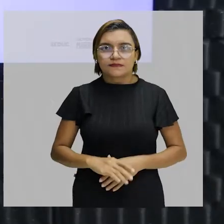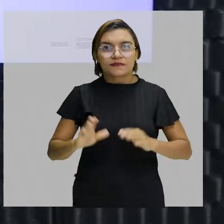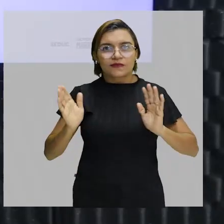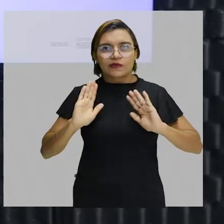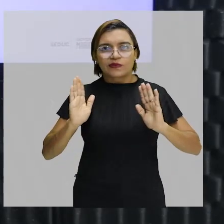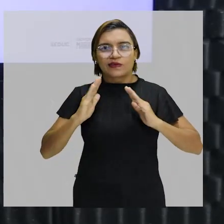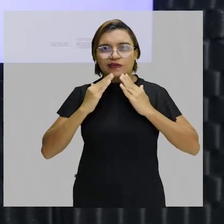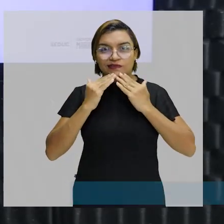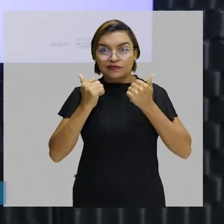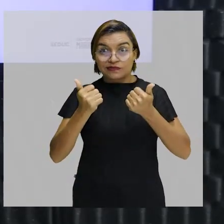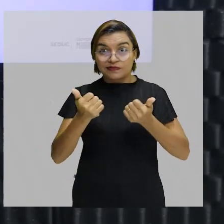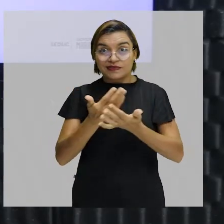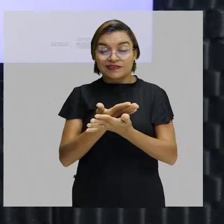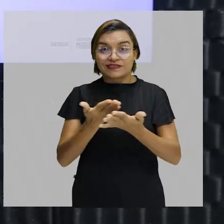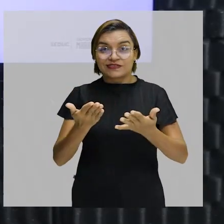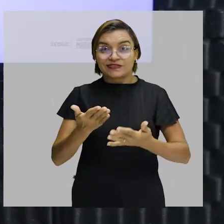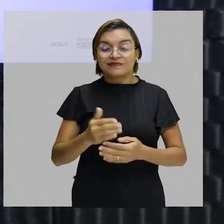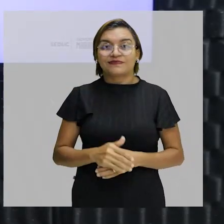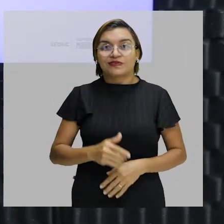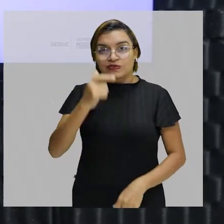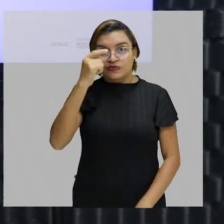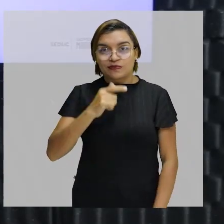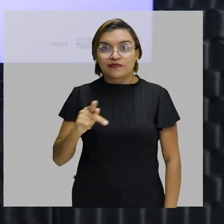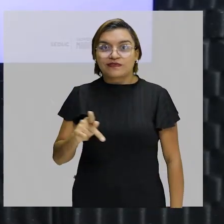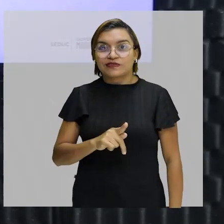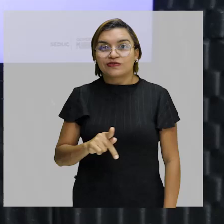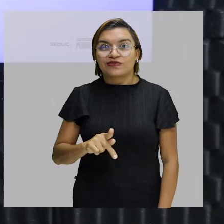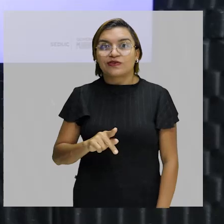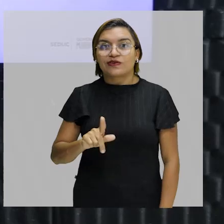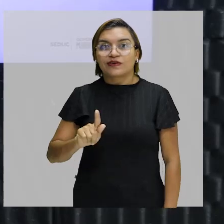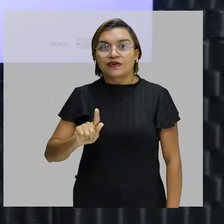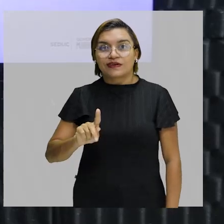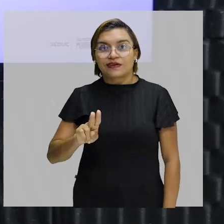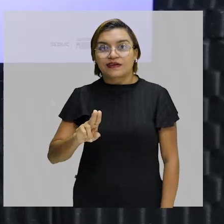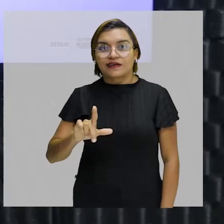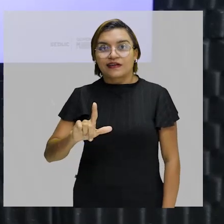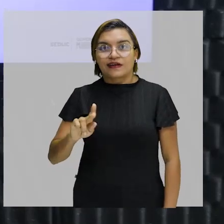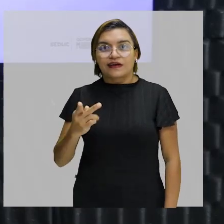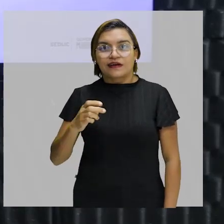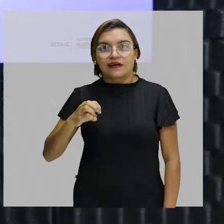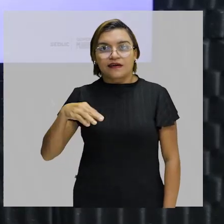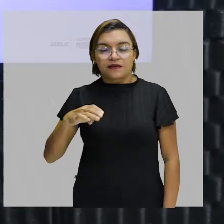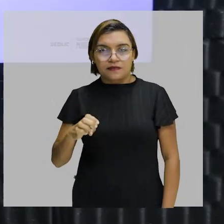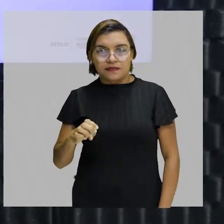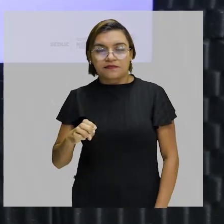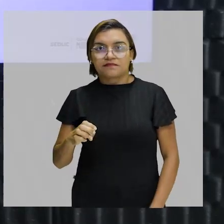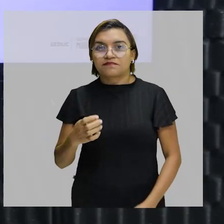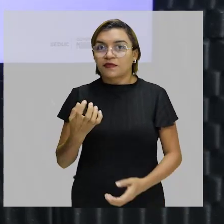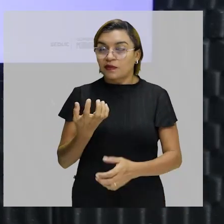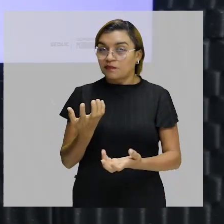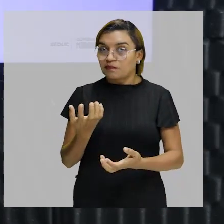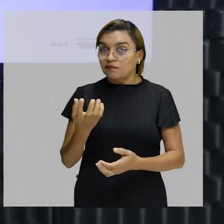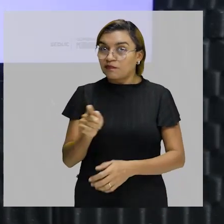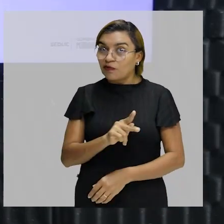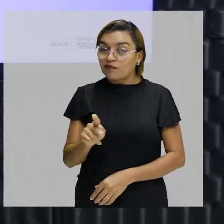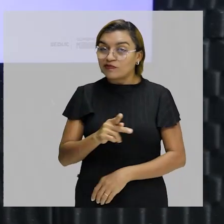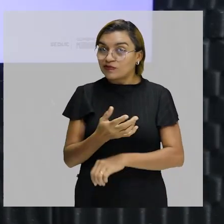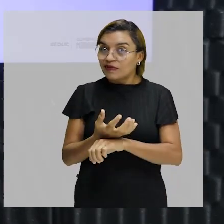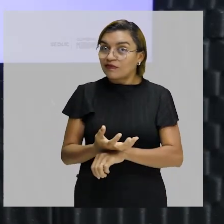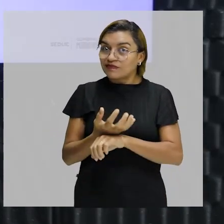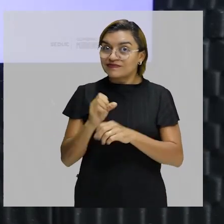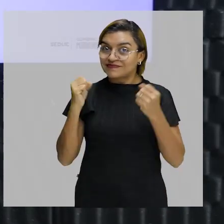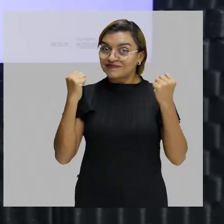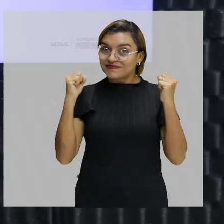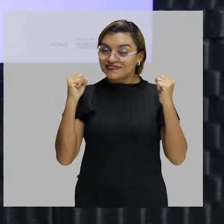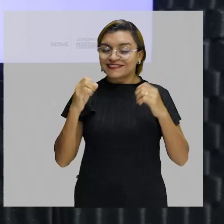Olá, galerinha, tudo bem com vocês? Guilherme Campos aqui, professor de Educação Física da Rede Estadual do Maranhão. E nessa aula de